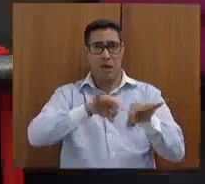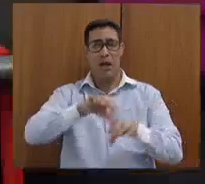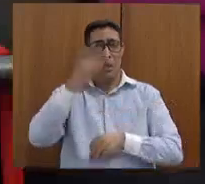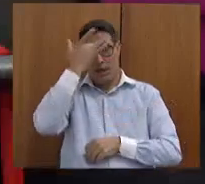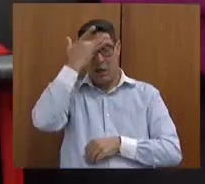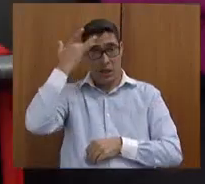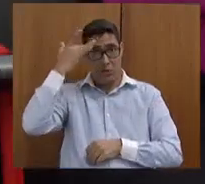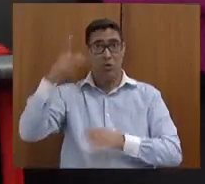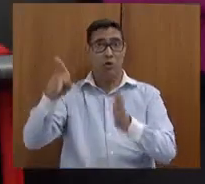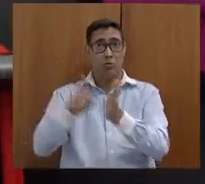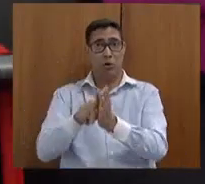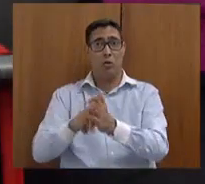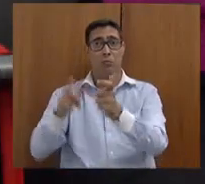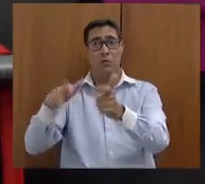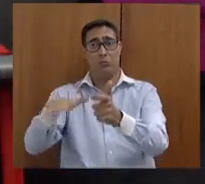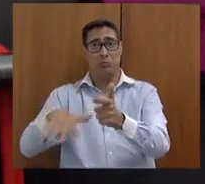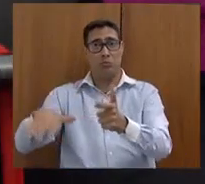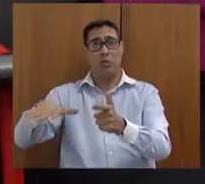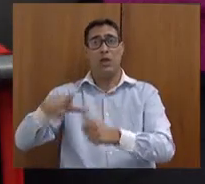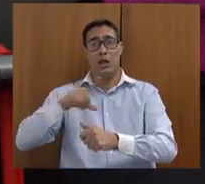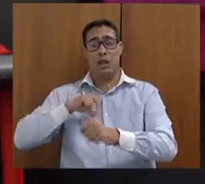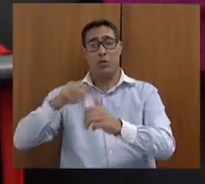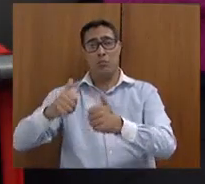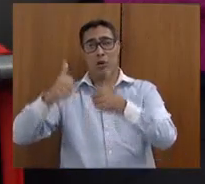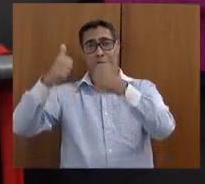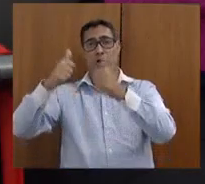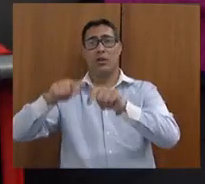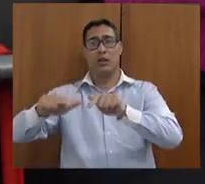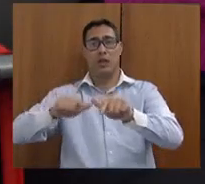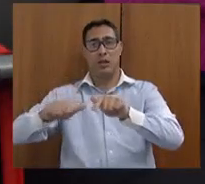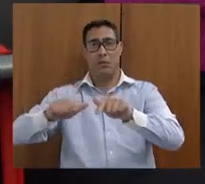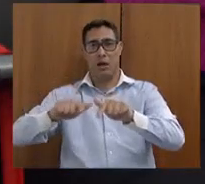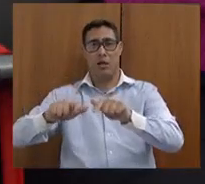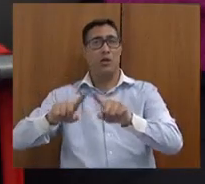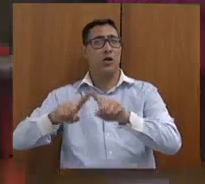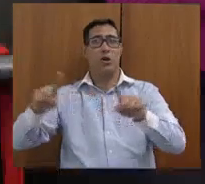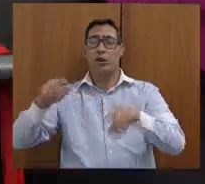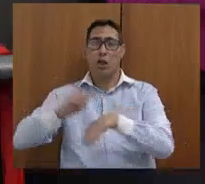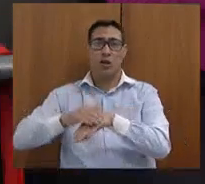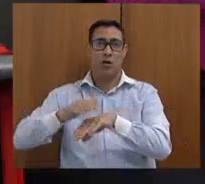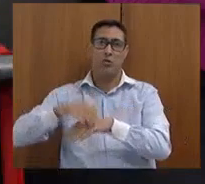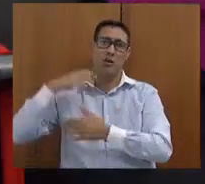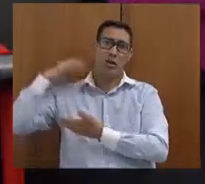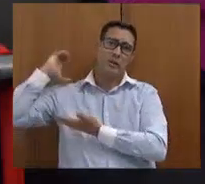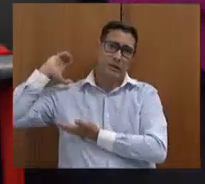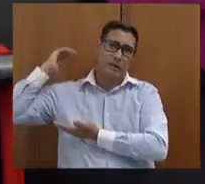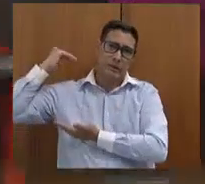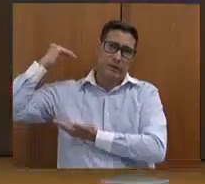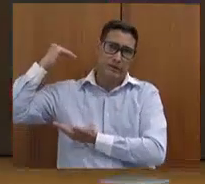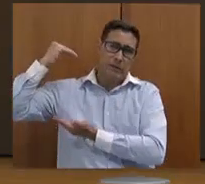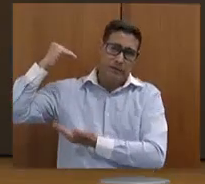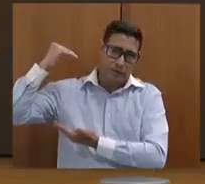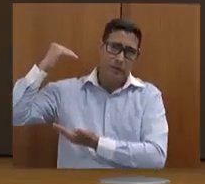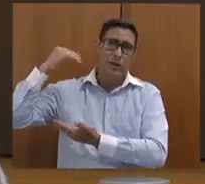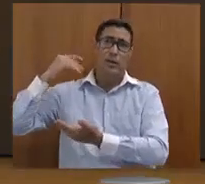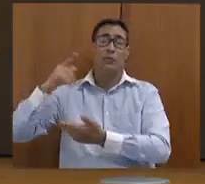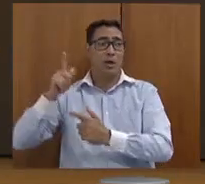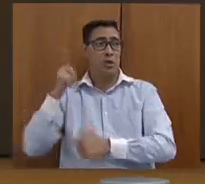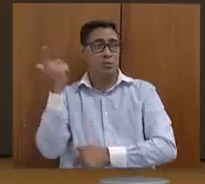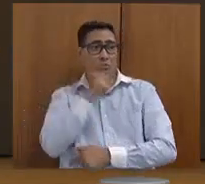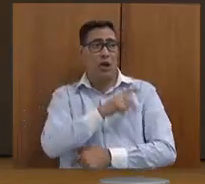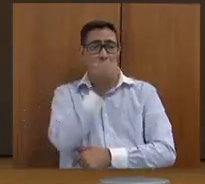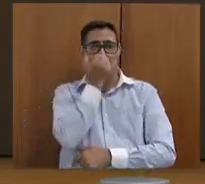da região possam ter os melhores empregos e não apenas ficar carregando dentro das costas mas que tem os bons empregos